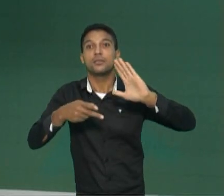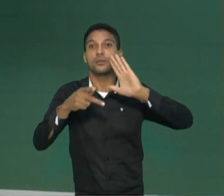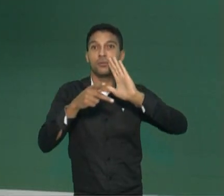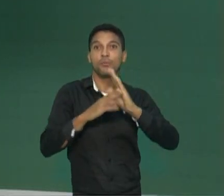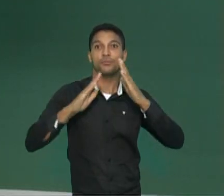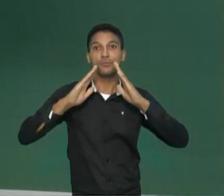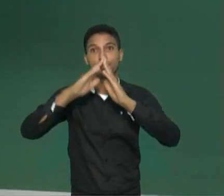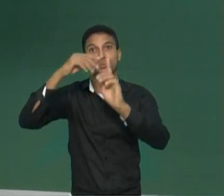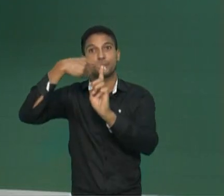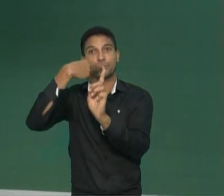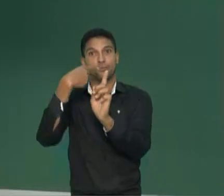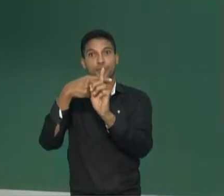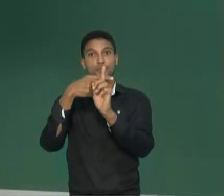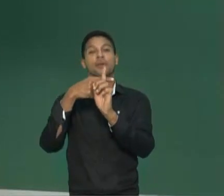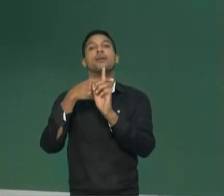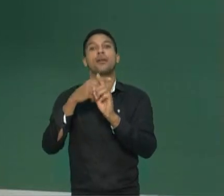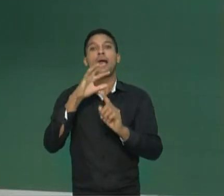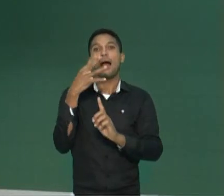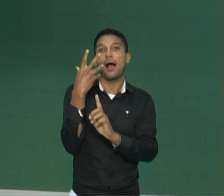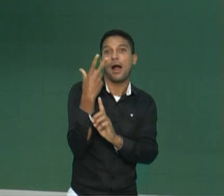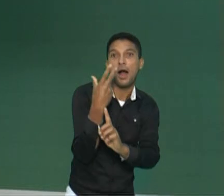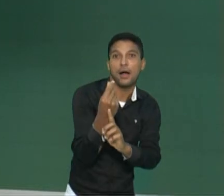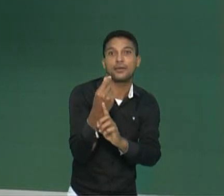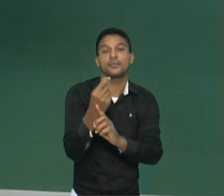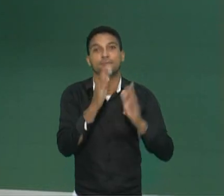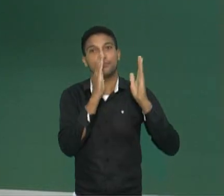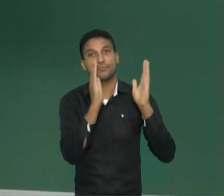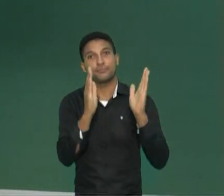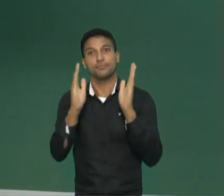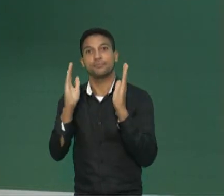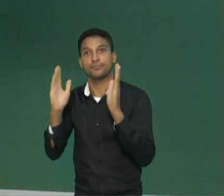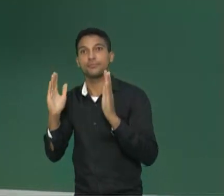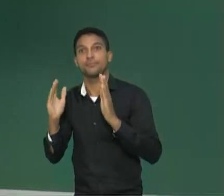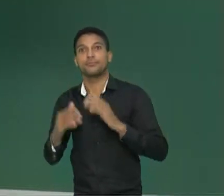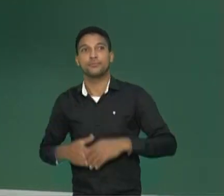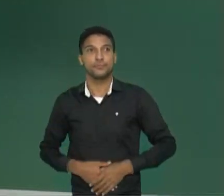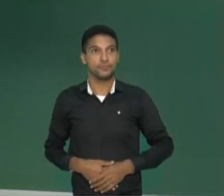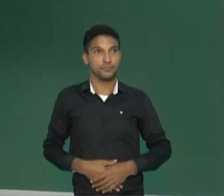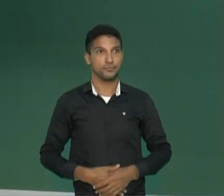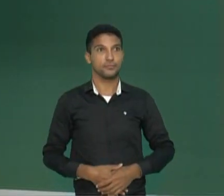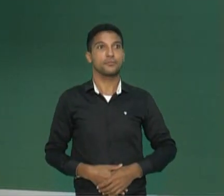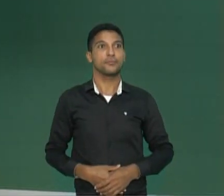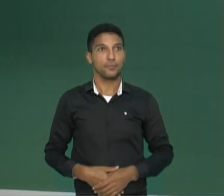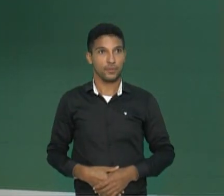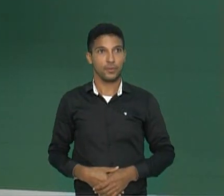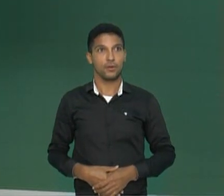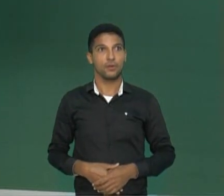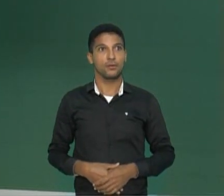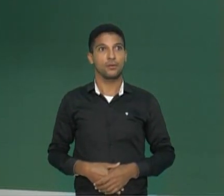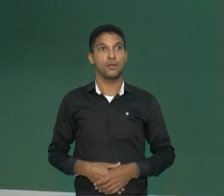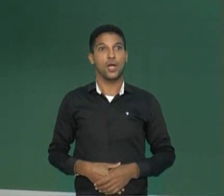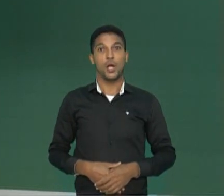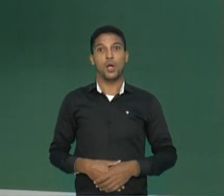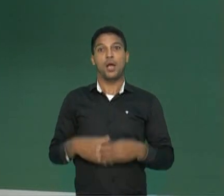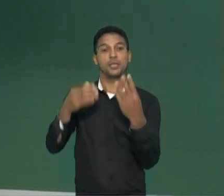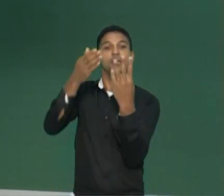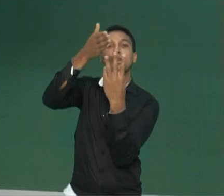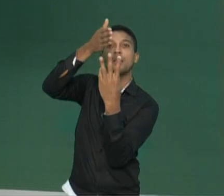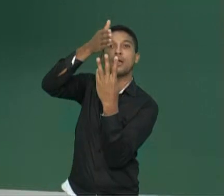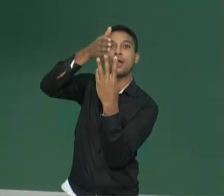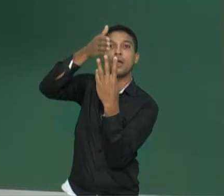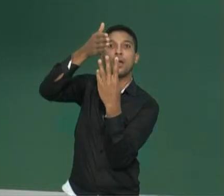de escrever, a gente passou a aula inteira comentando sobre isso, e essas diferenciações, lógico que a muqarna não vai ter nenhuma dessas outros tipos